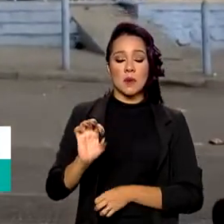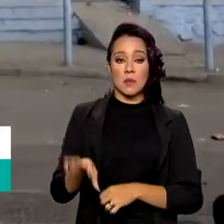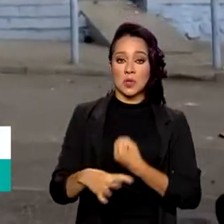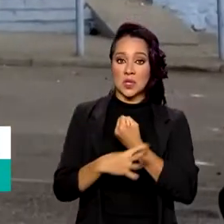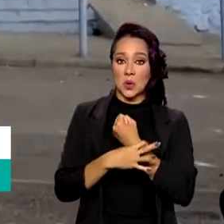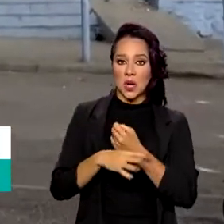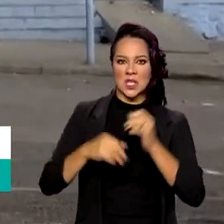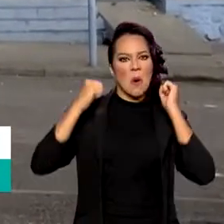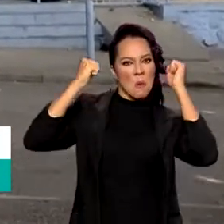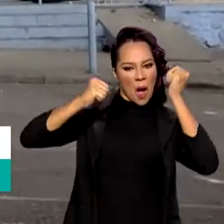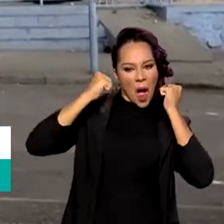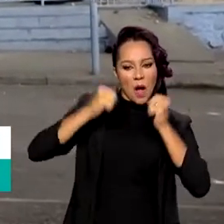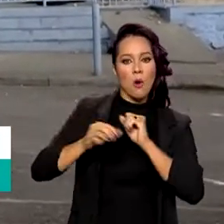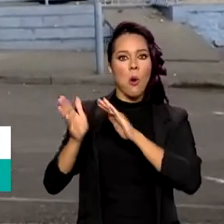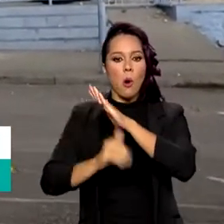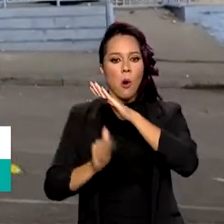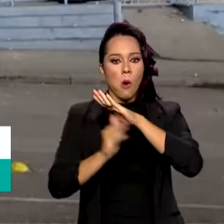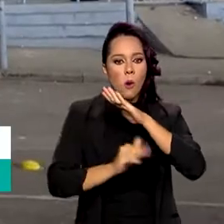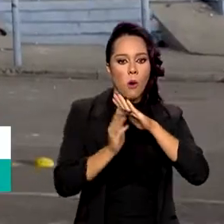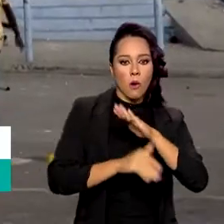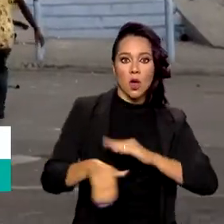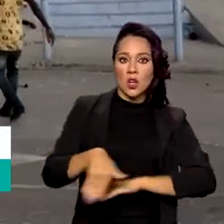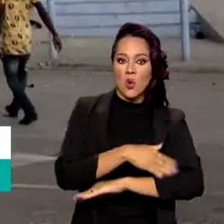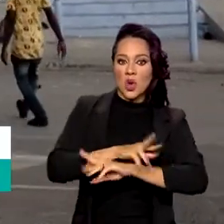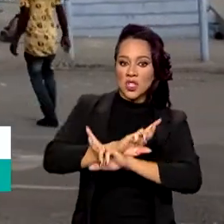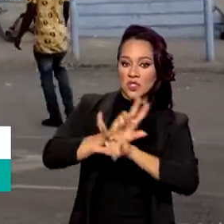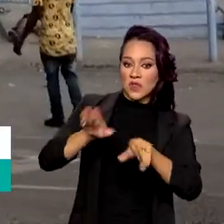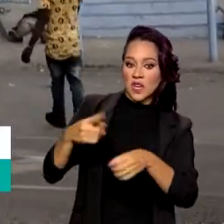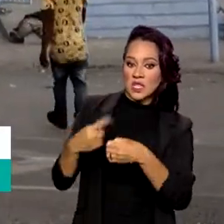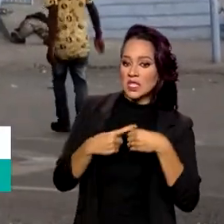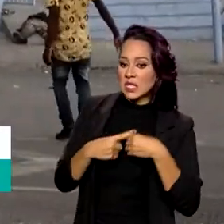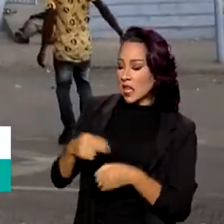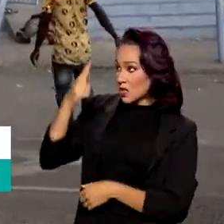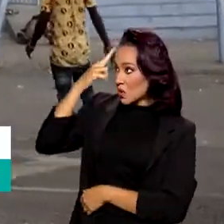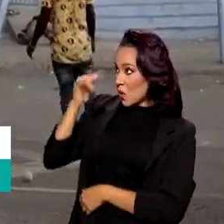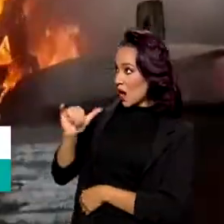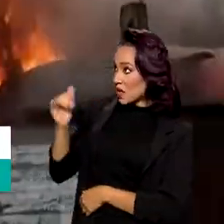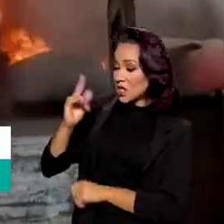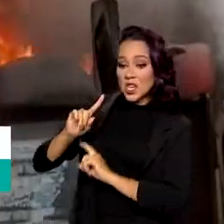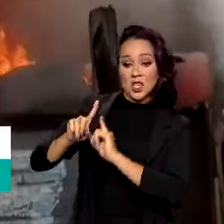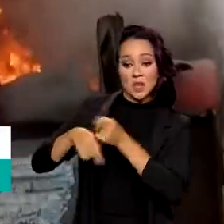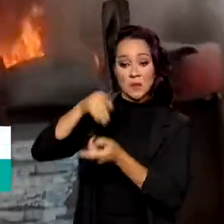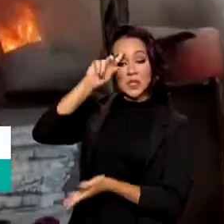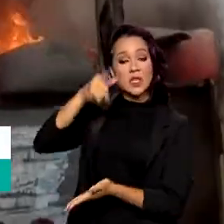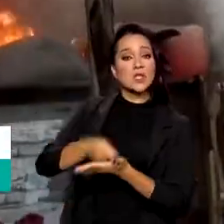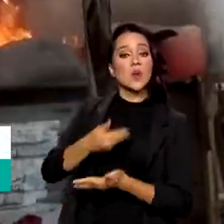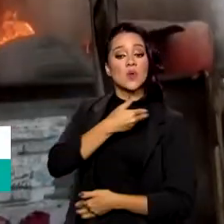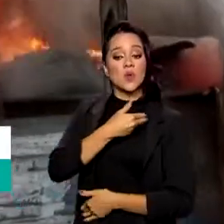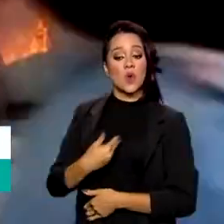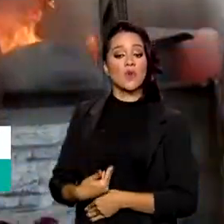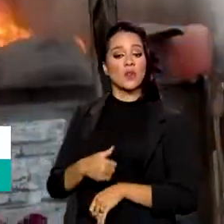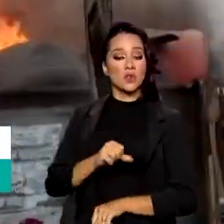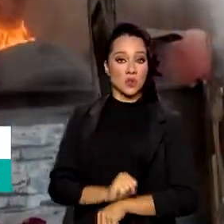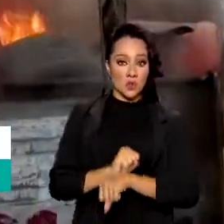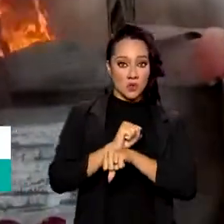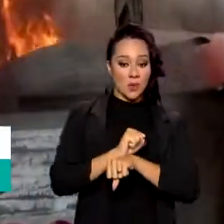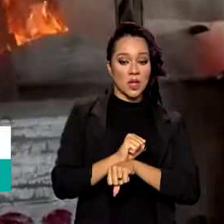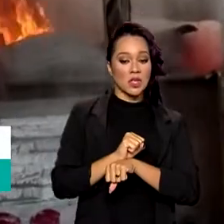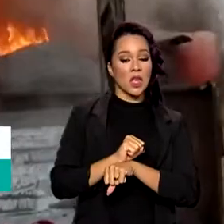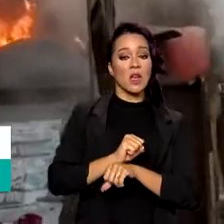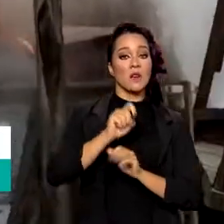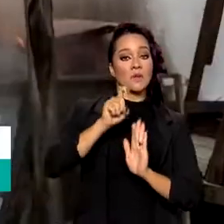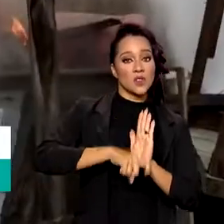protestos e saque são as ruas de diversas cidades haitianas depois da decisão do governo de suspender